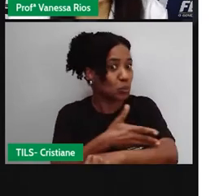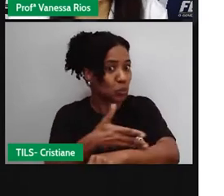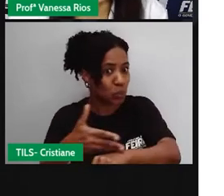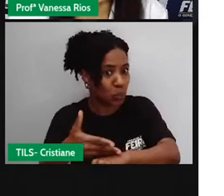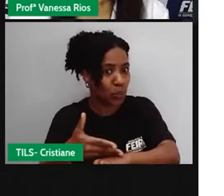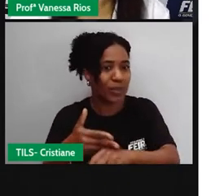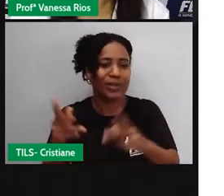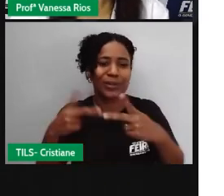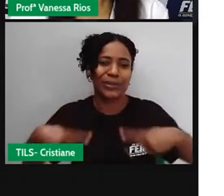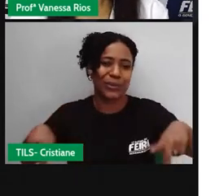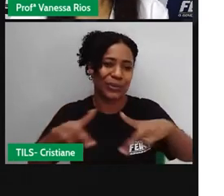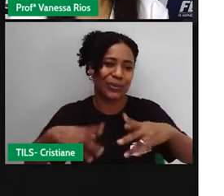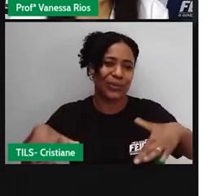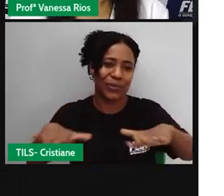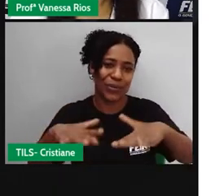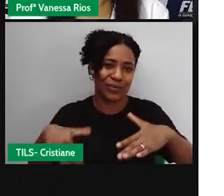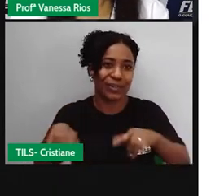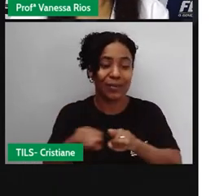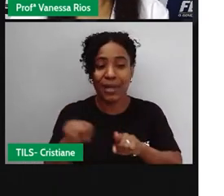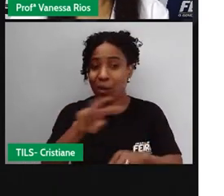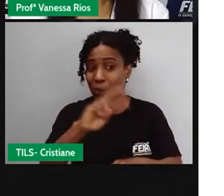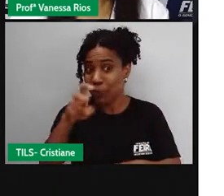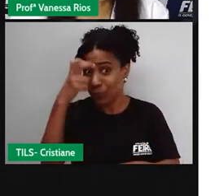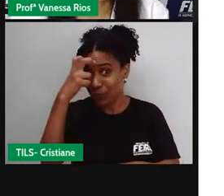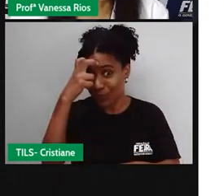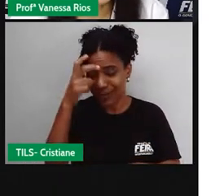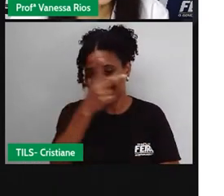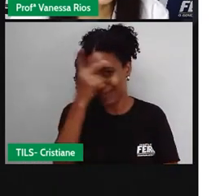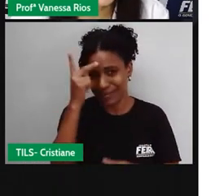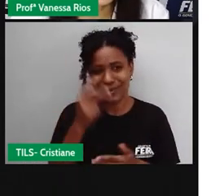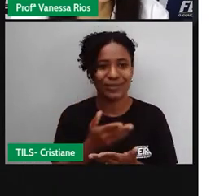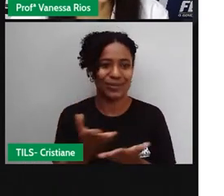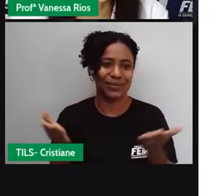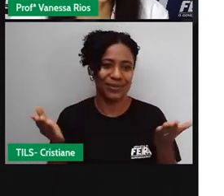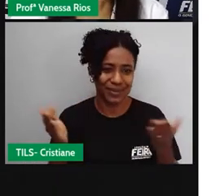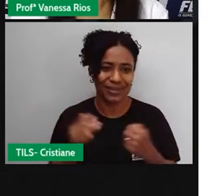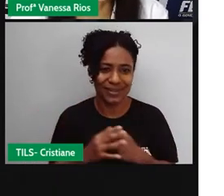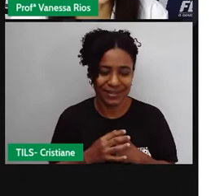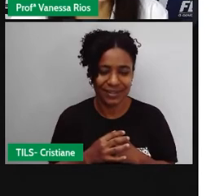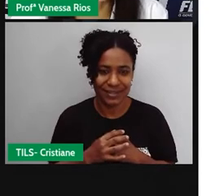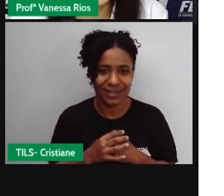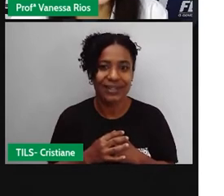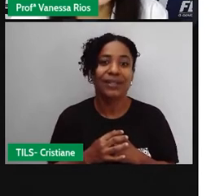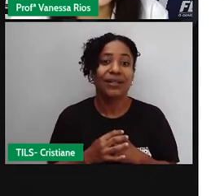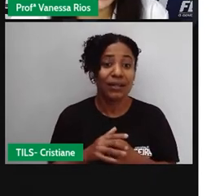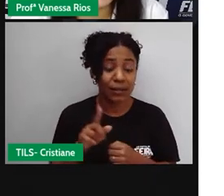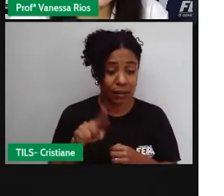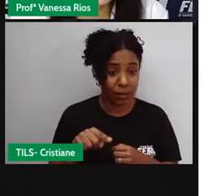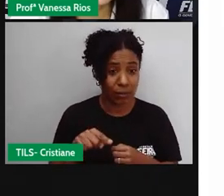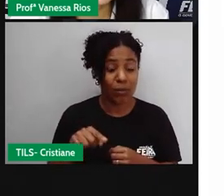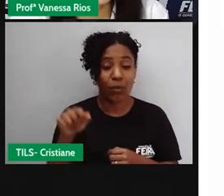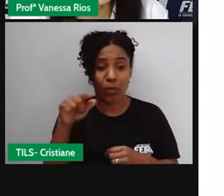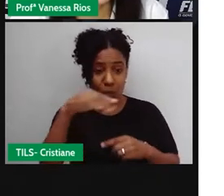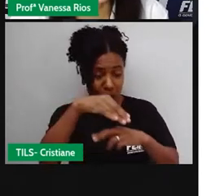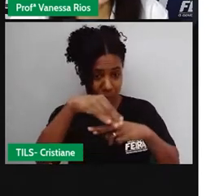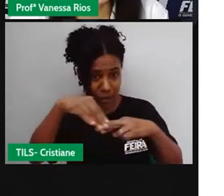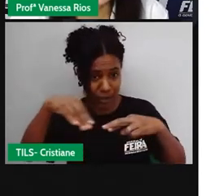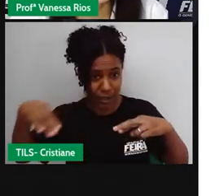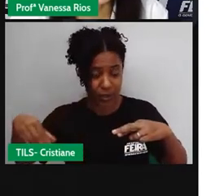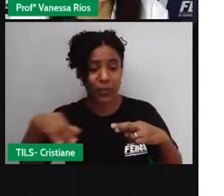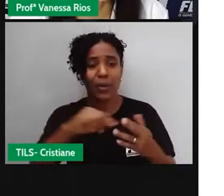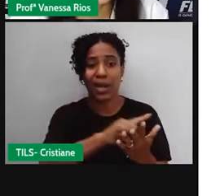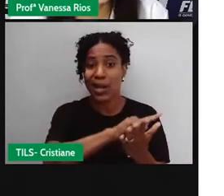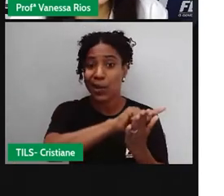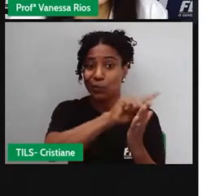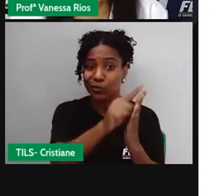né, das pessoas em seu dia a dia. O cordel é um gênero literário popular que apresenta a